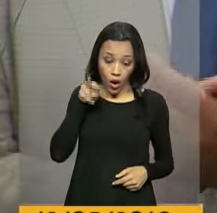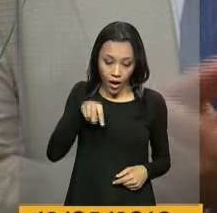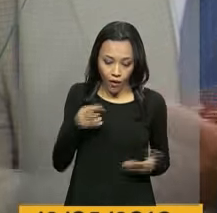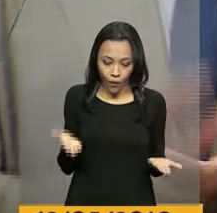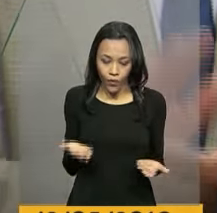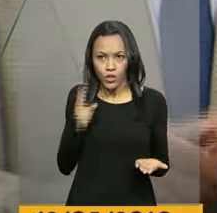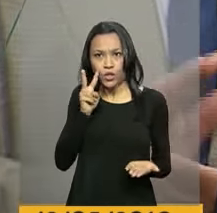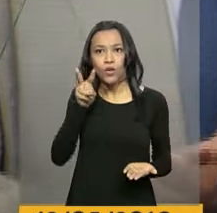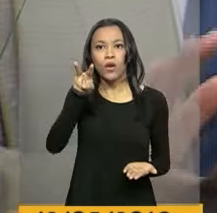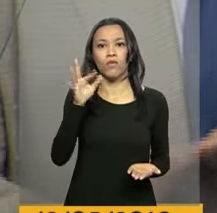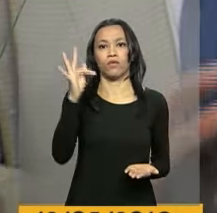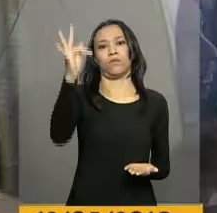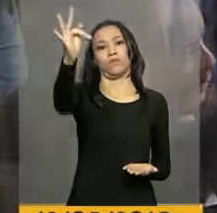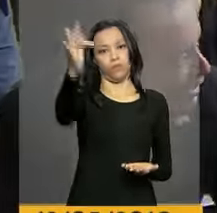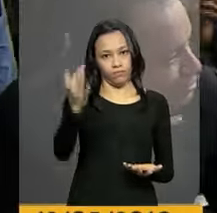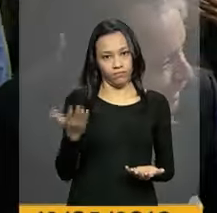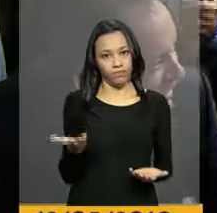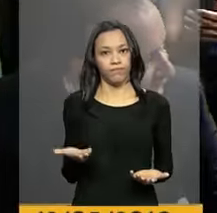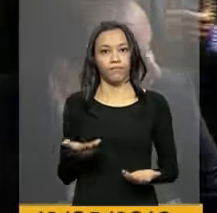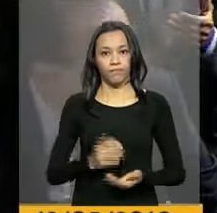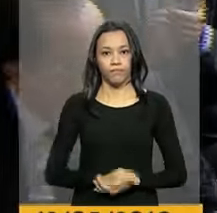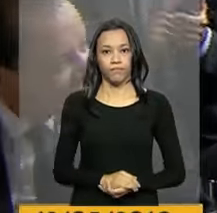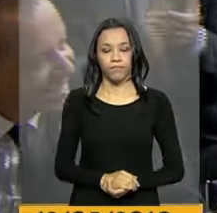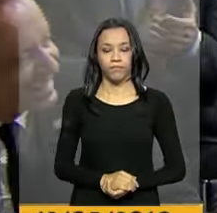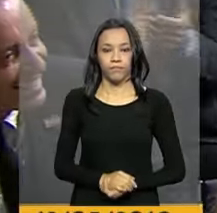no futuro.